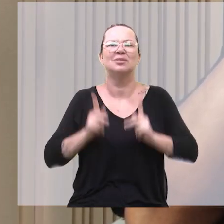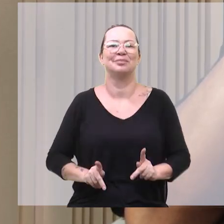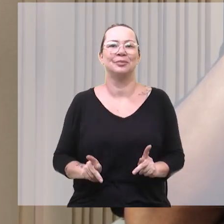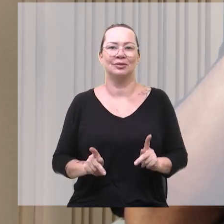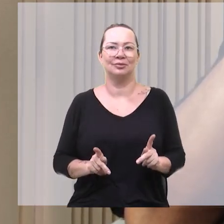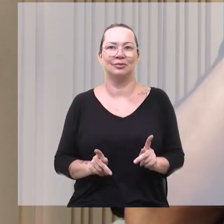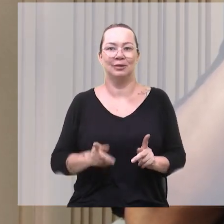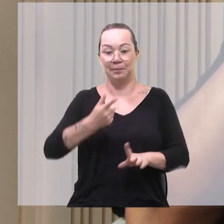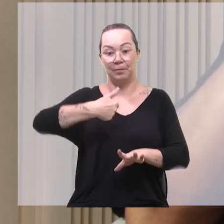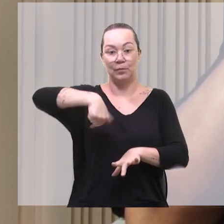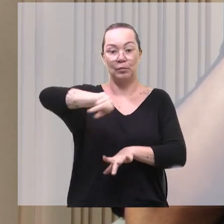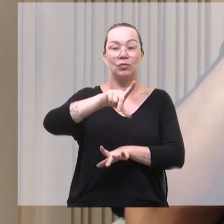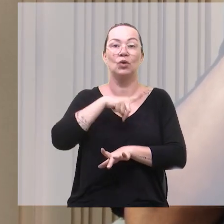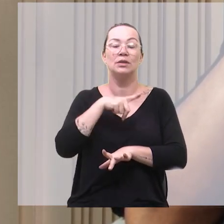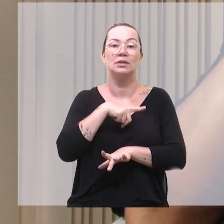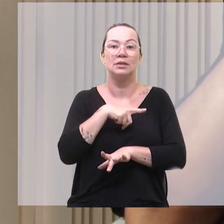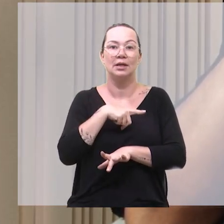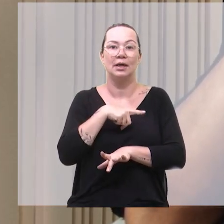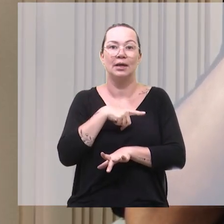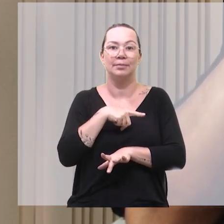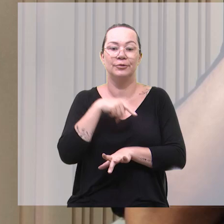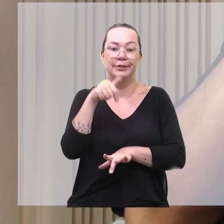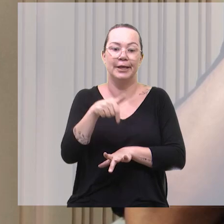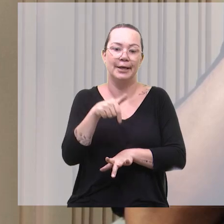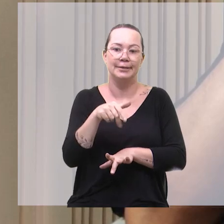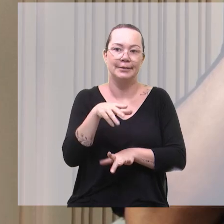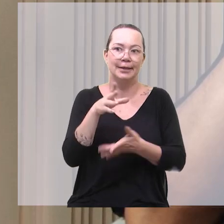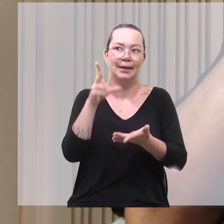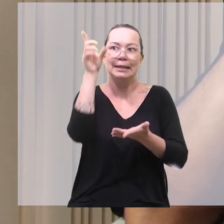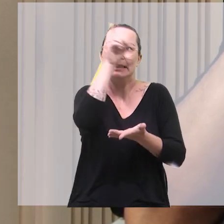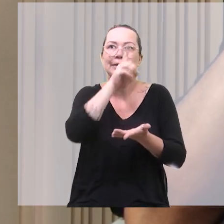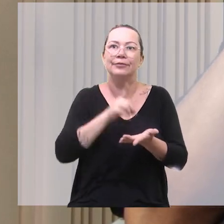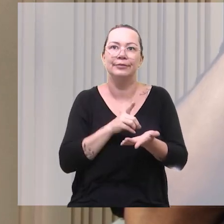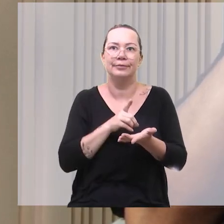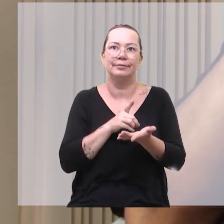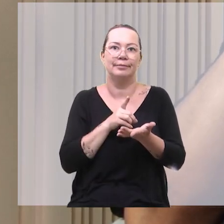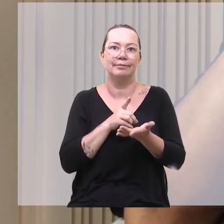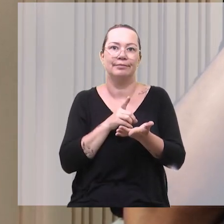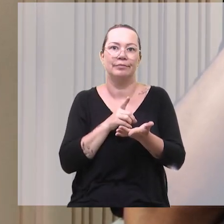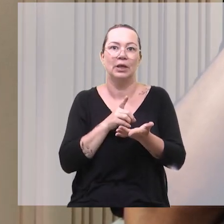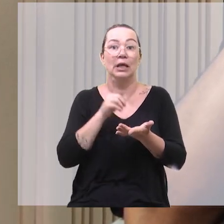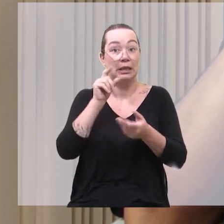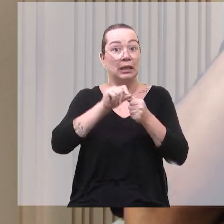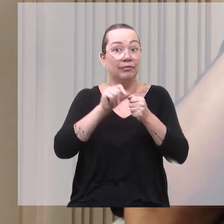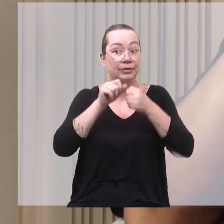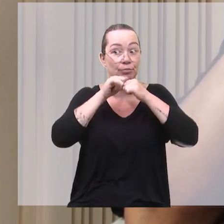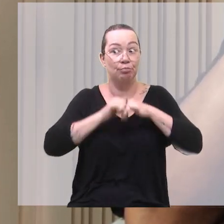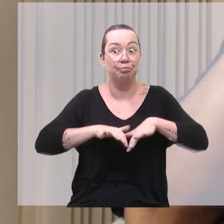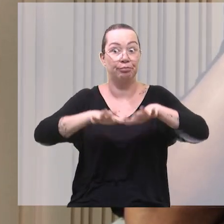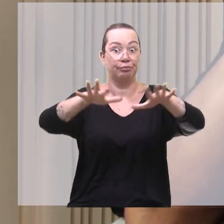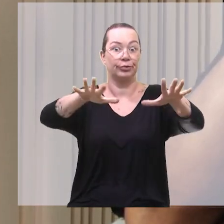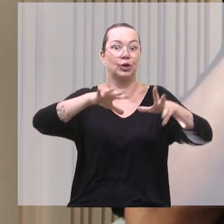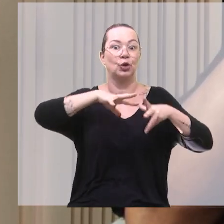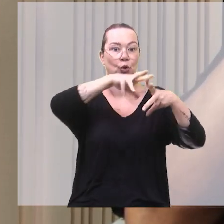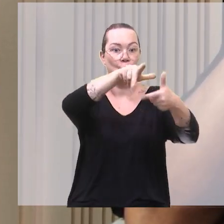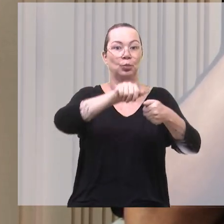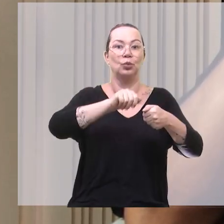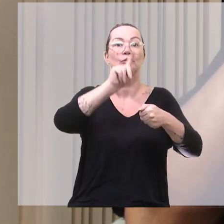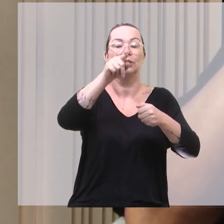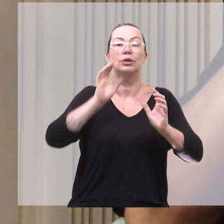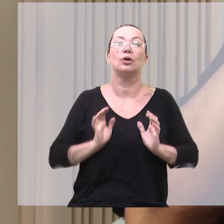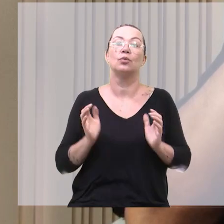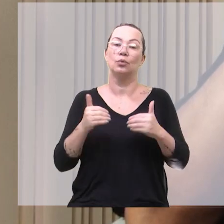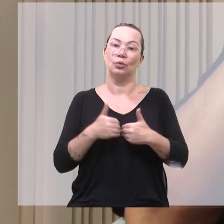todos. Nós temos essa grande deficiência que está se alastrando no mundo todo,